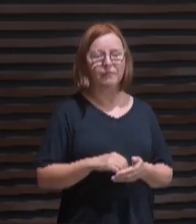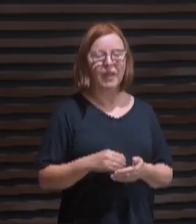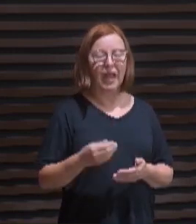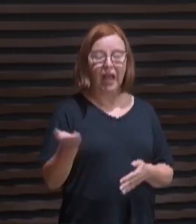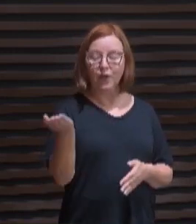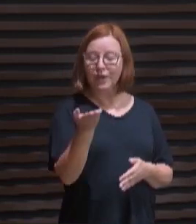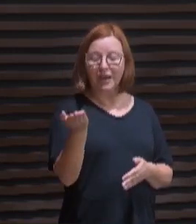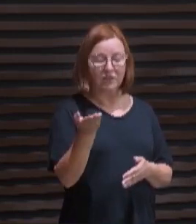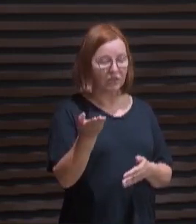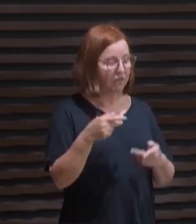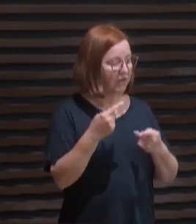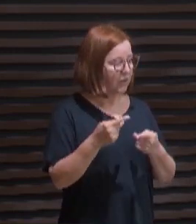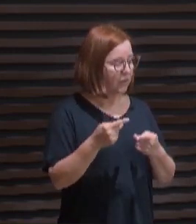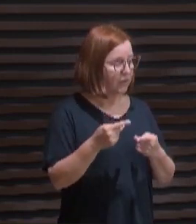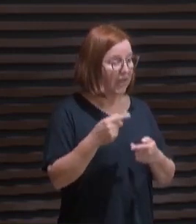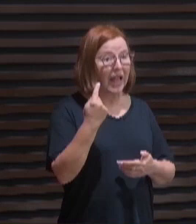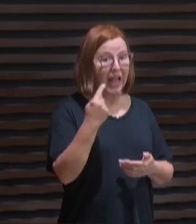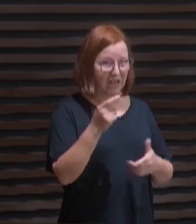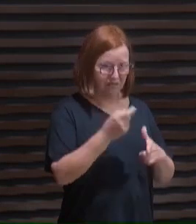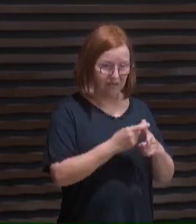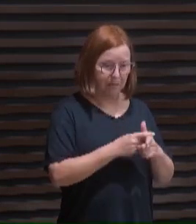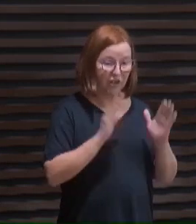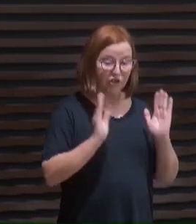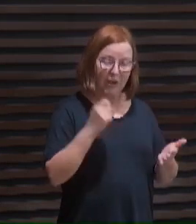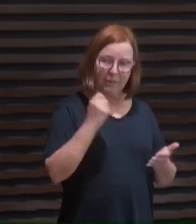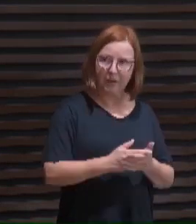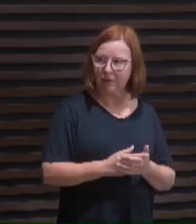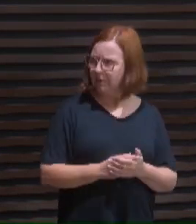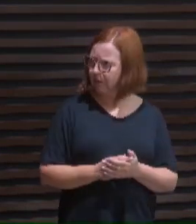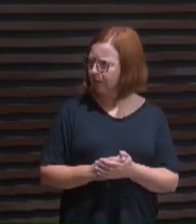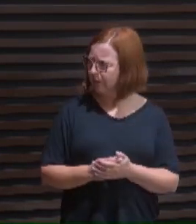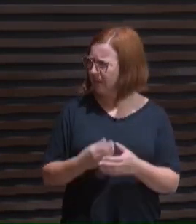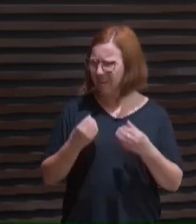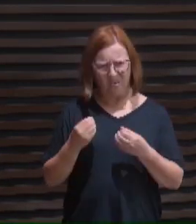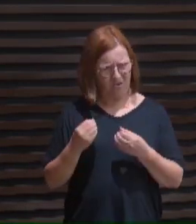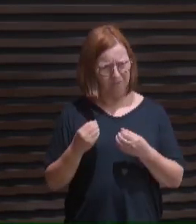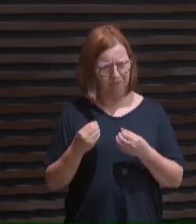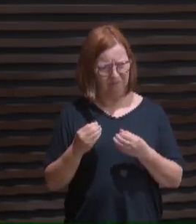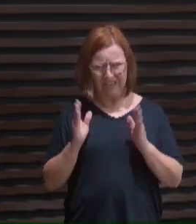sua conta está paga. E ele disse: como está paga?